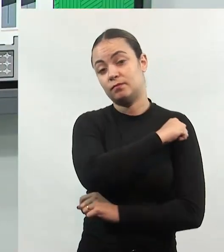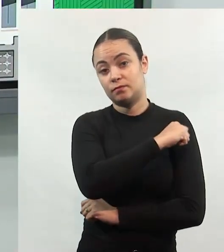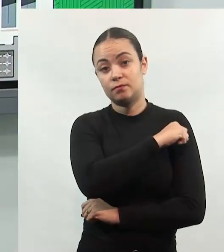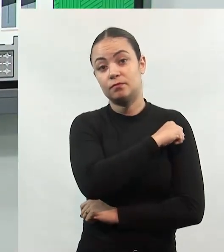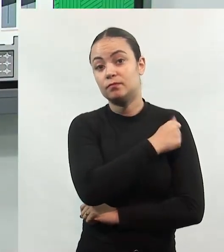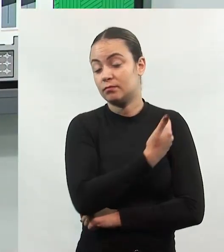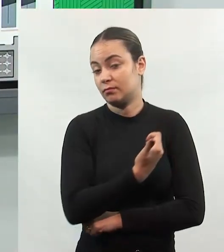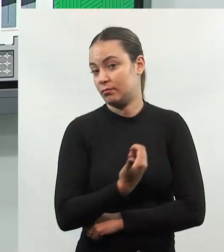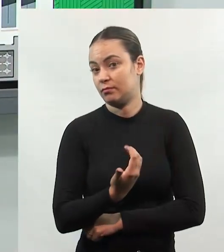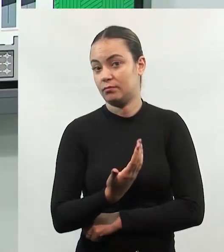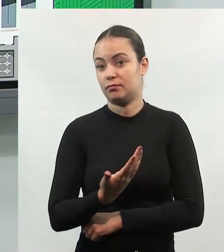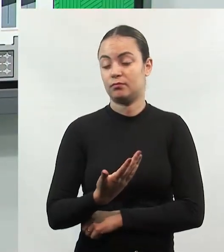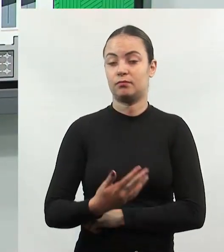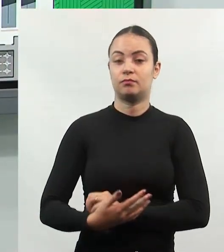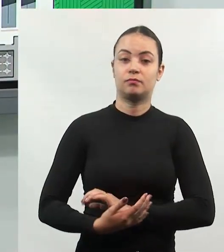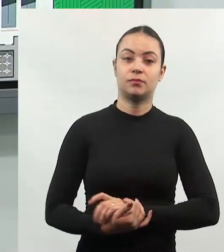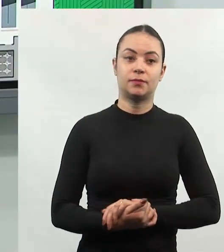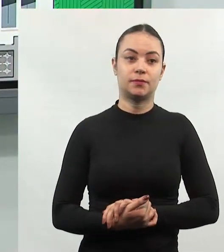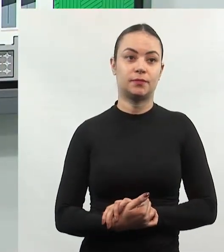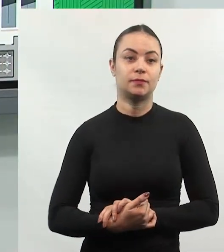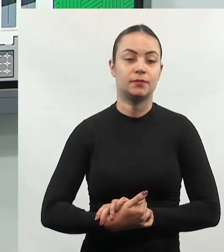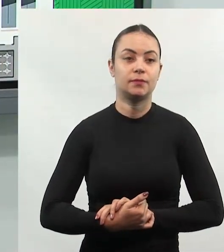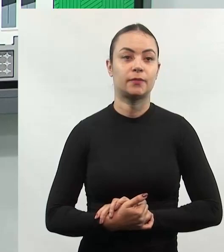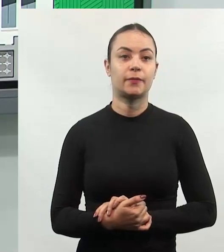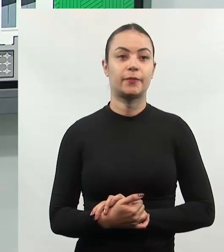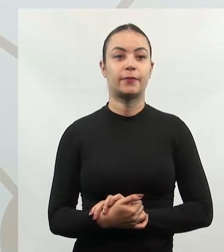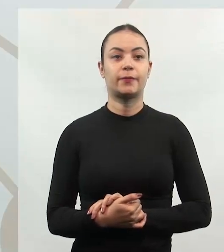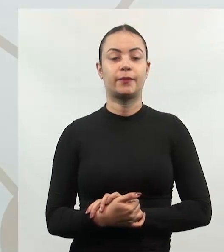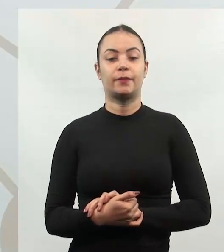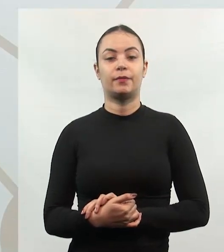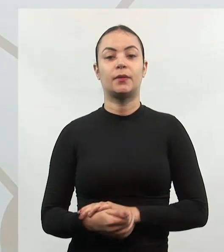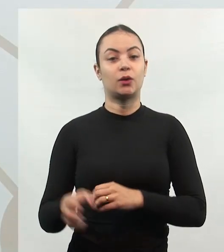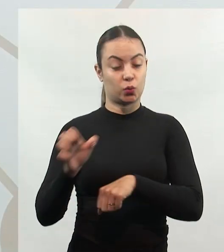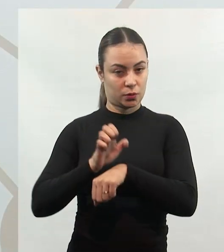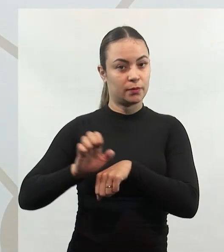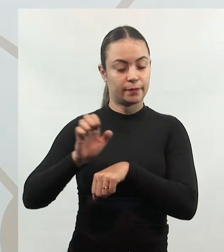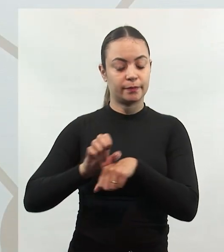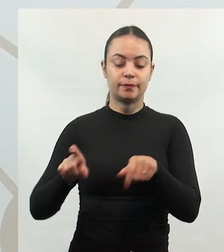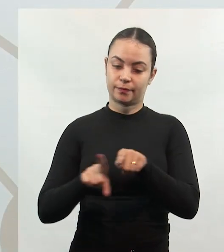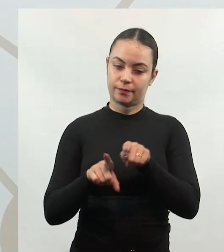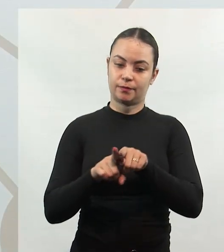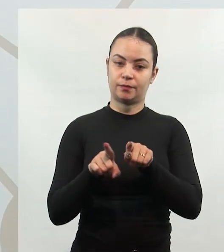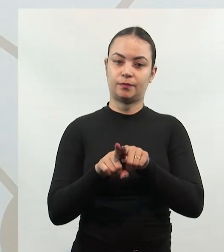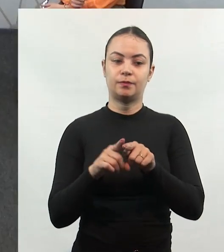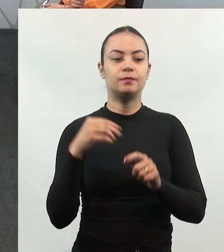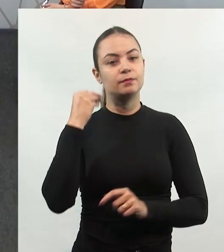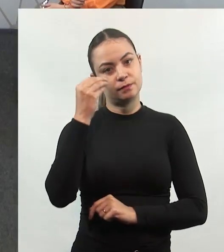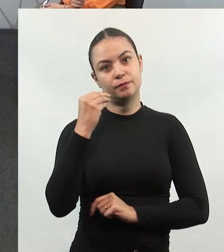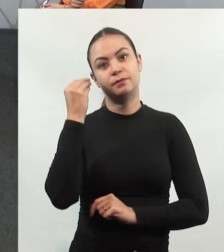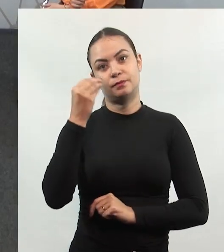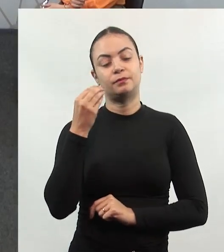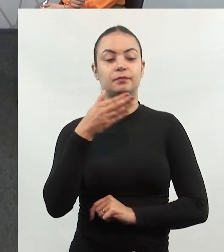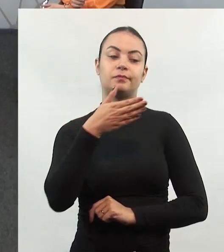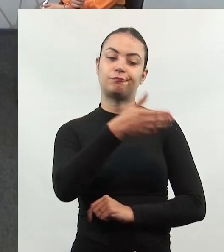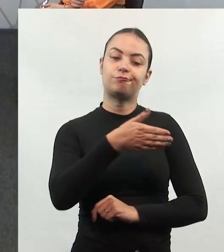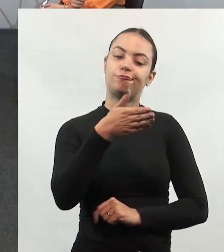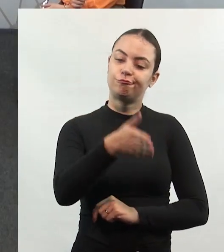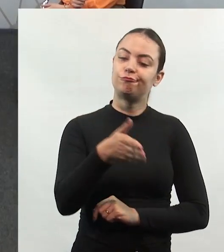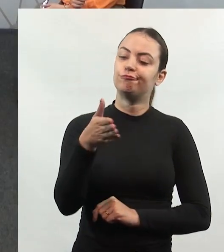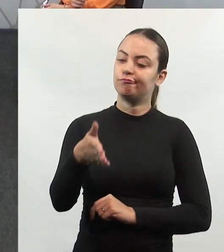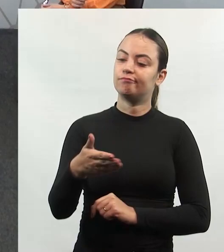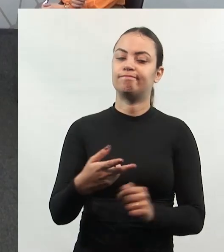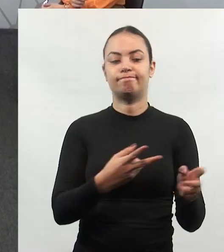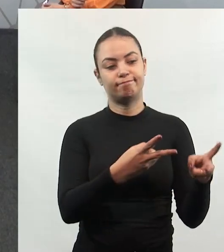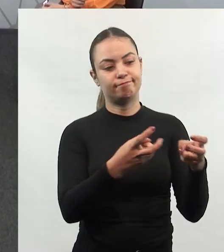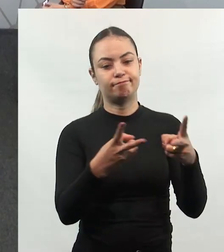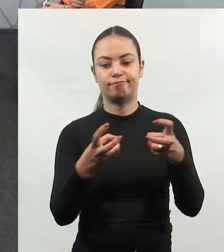com outras práticas e outras informações. E é uma realidade muito dura, né? A gente está aqui falando isso naquela época, naquela época. A gente está